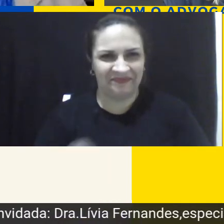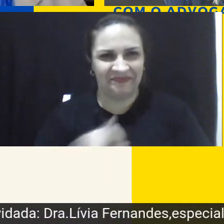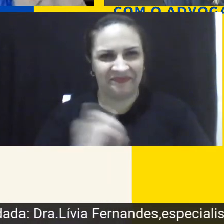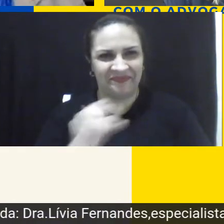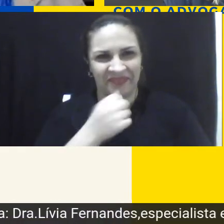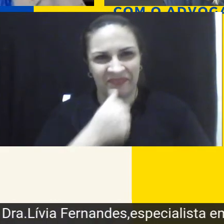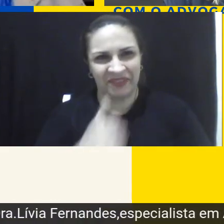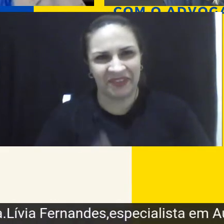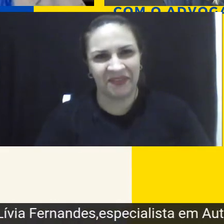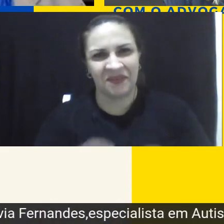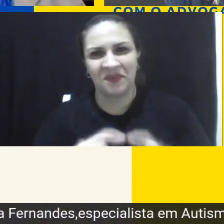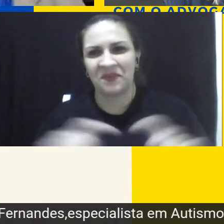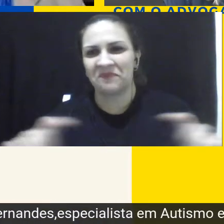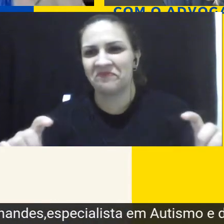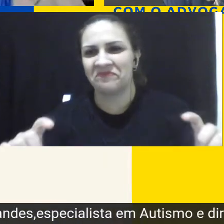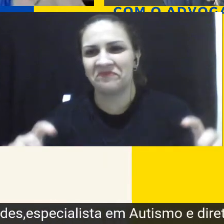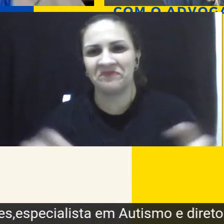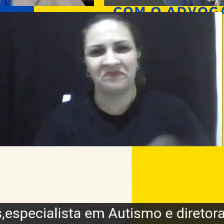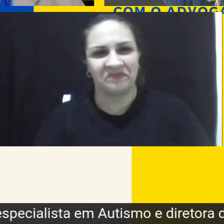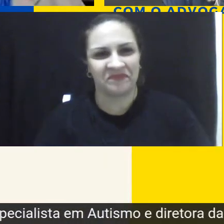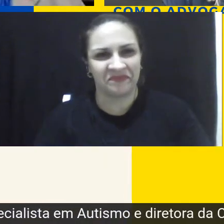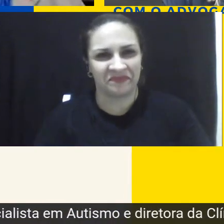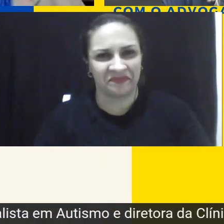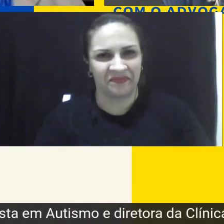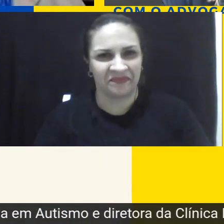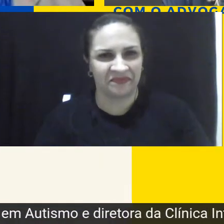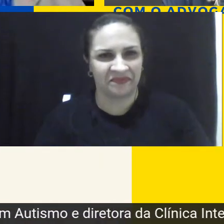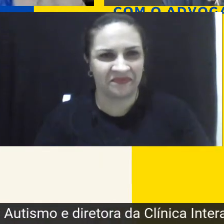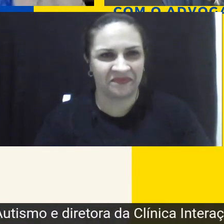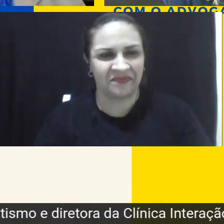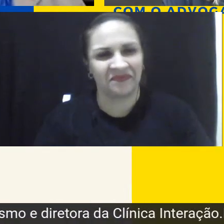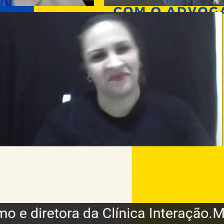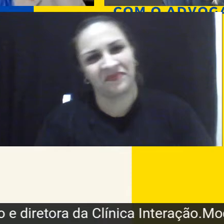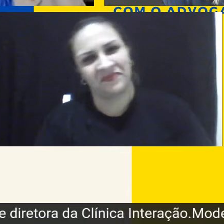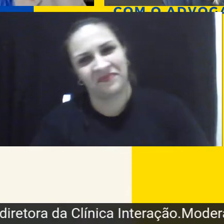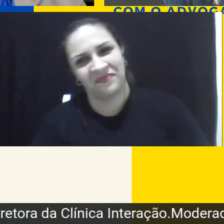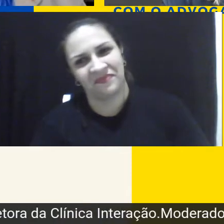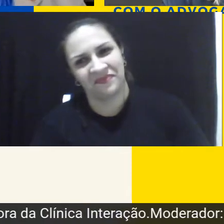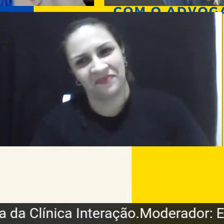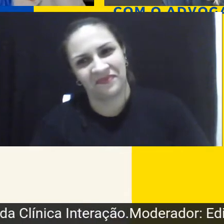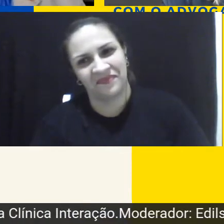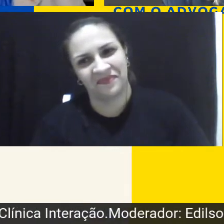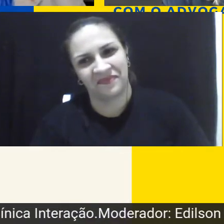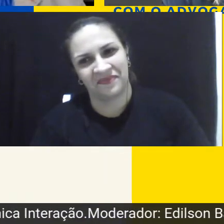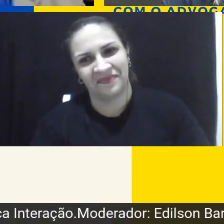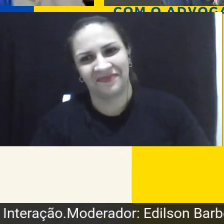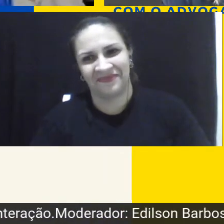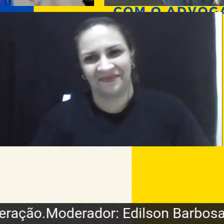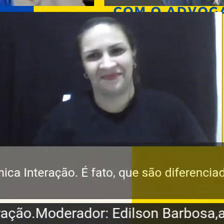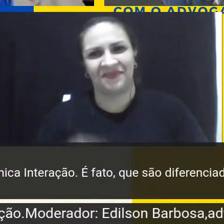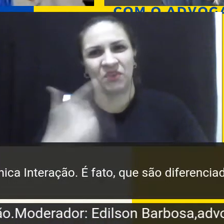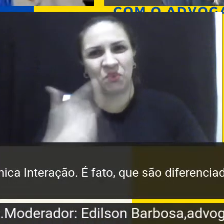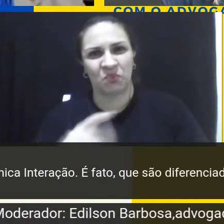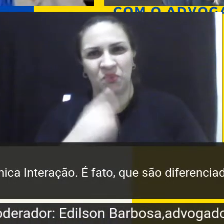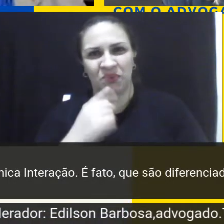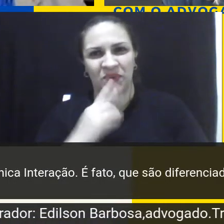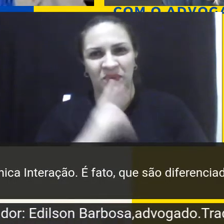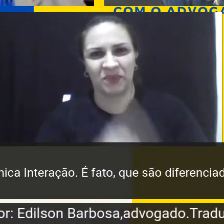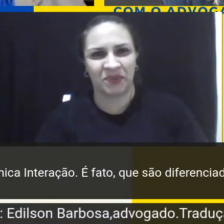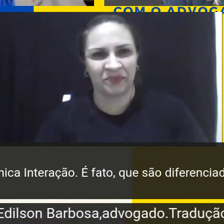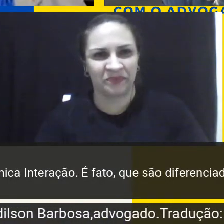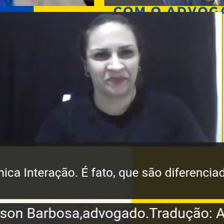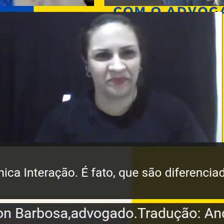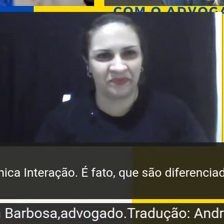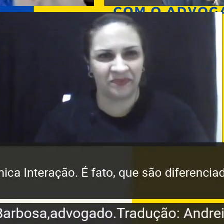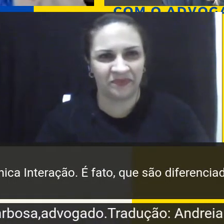mensagem dela não foi decodificada aqui. Então, se ela puder mandar novamente, depois nós vamos responder.